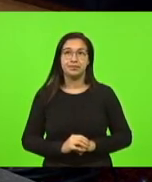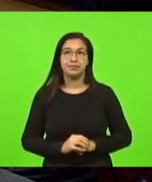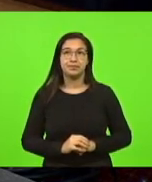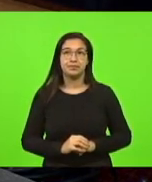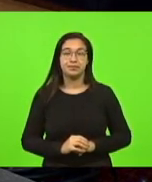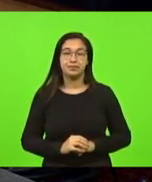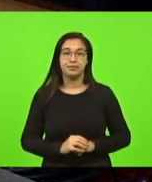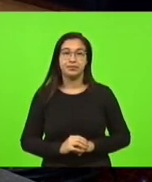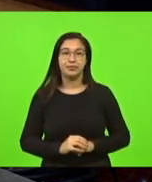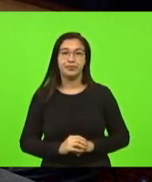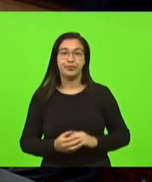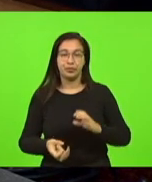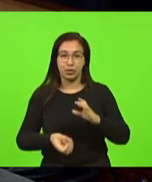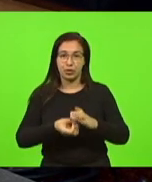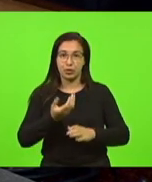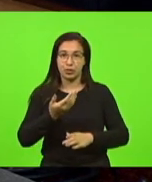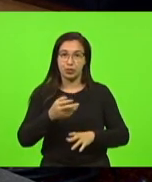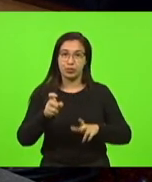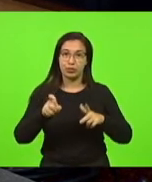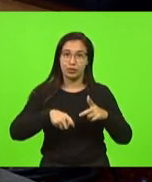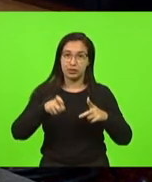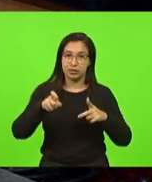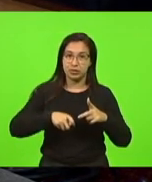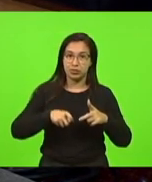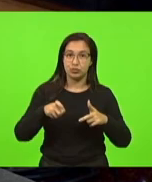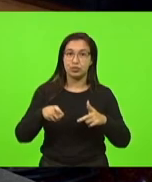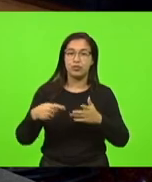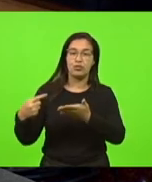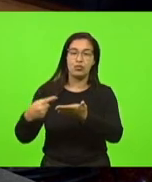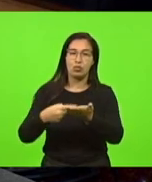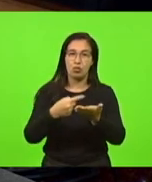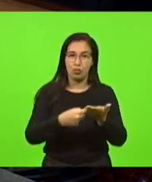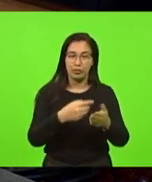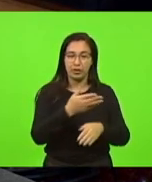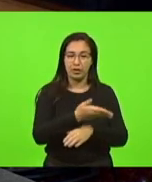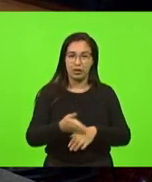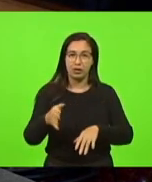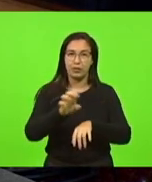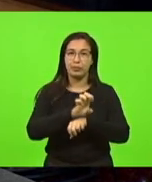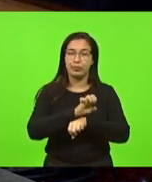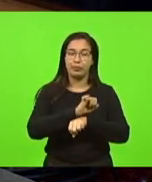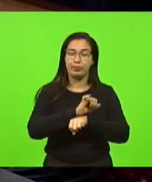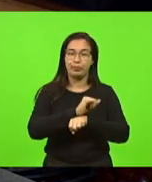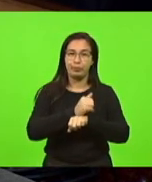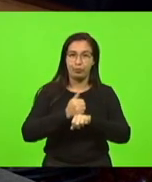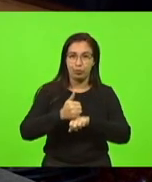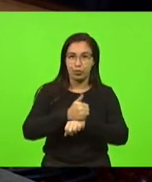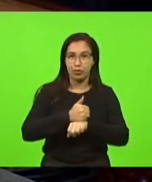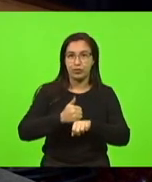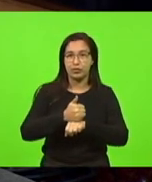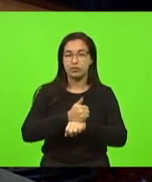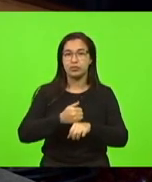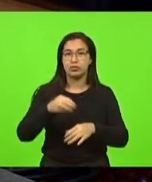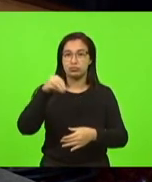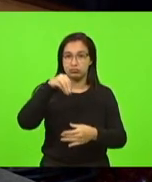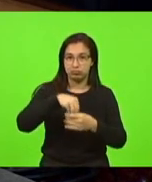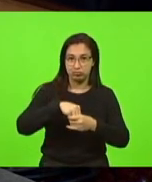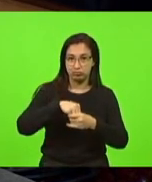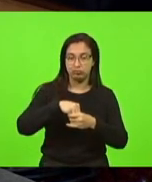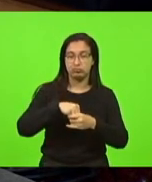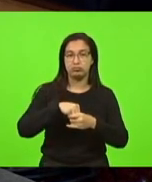Executivo, alinhado também com as categorias profissionais que integram o sistema de segurança